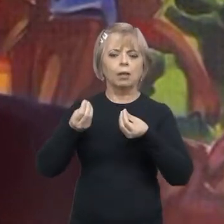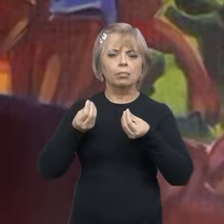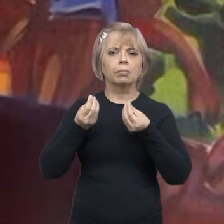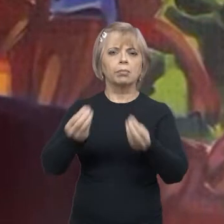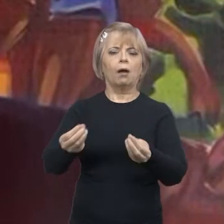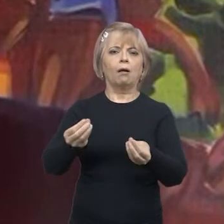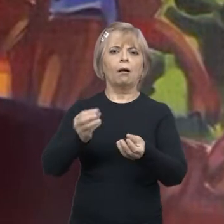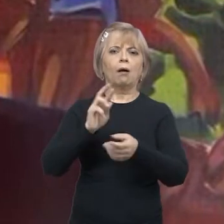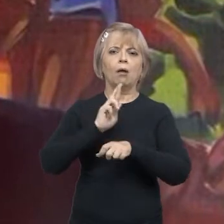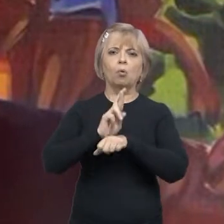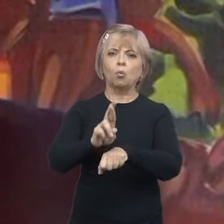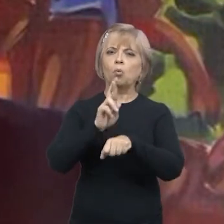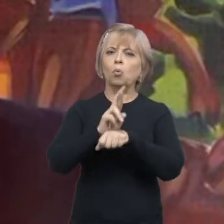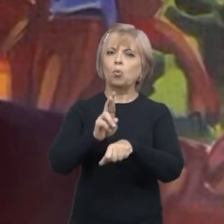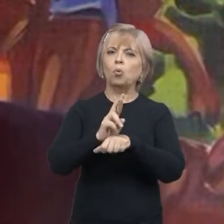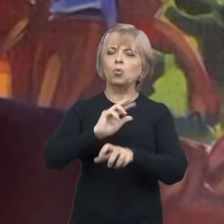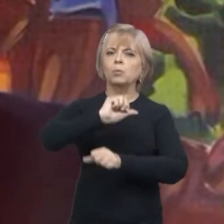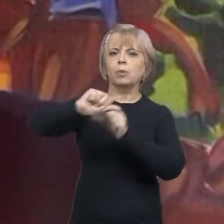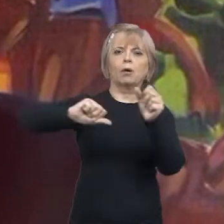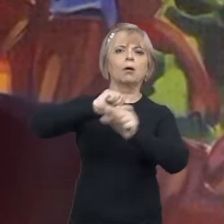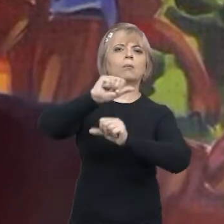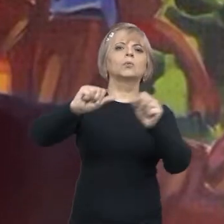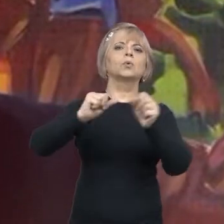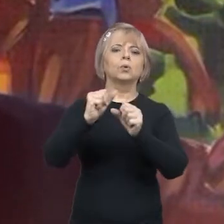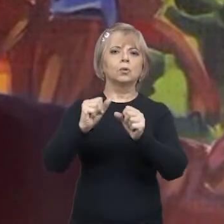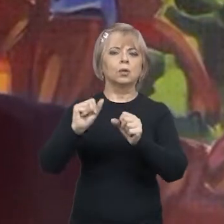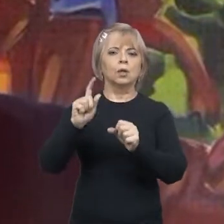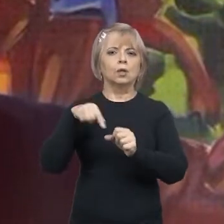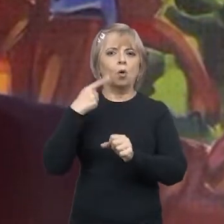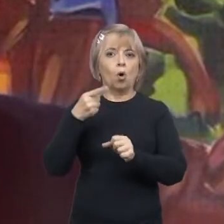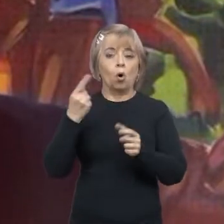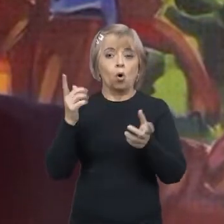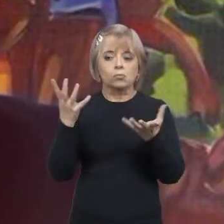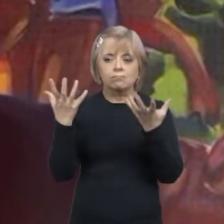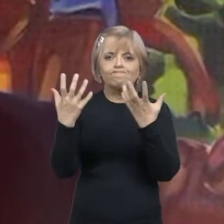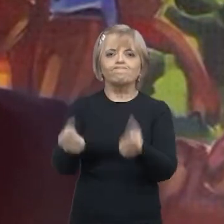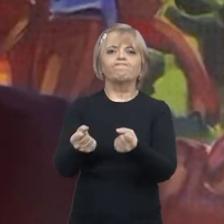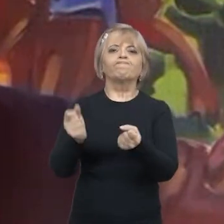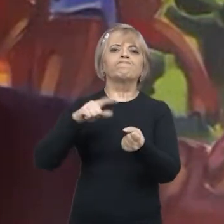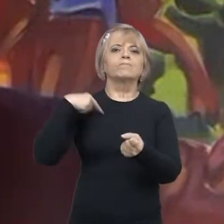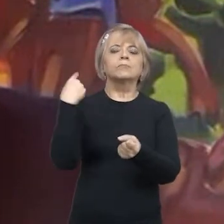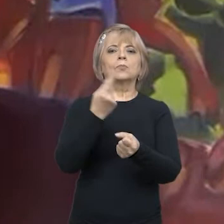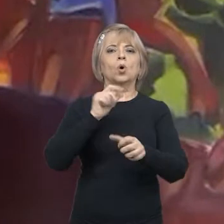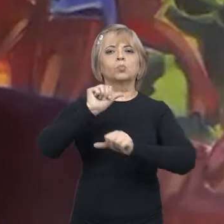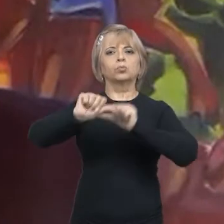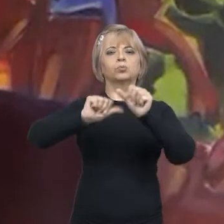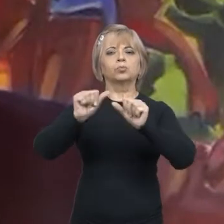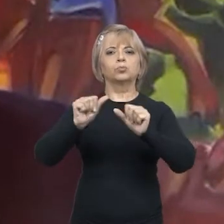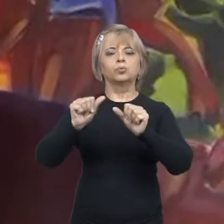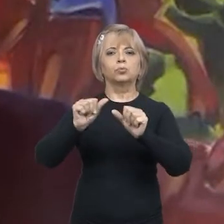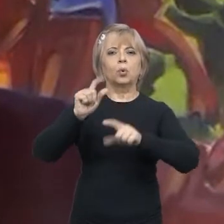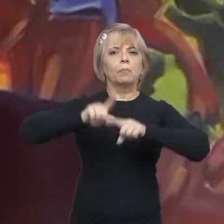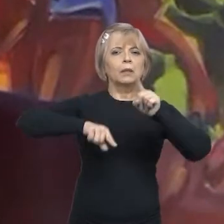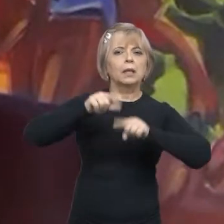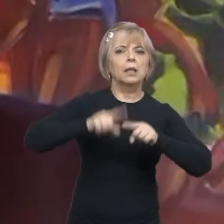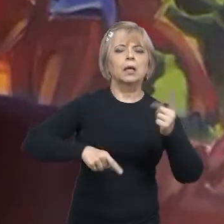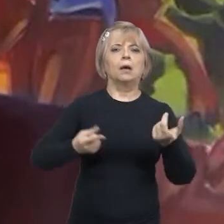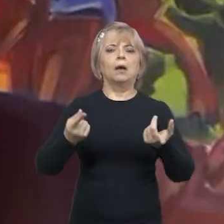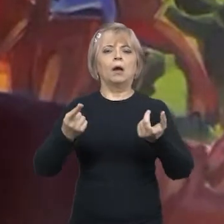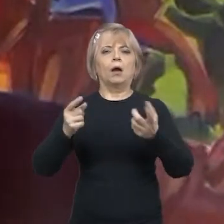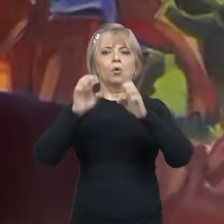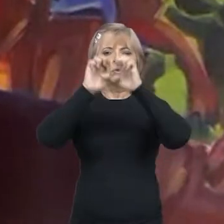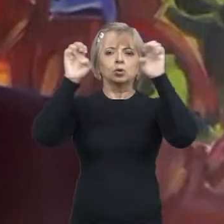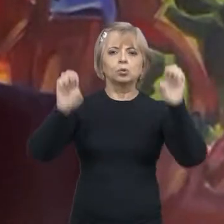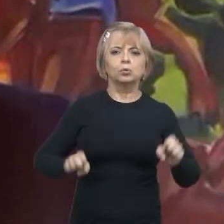estruturais para o Ministério Público realizar essa travessia, dotando a instituição de equipamentos, de estrutura,